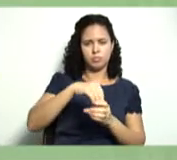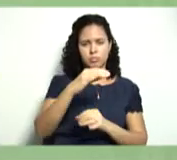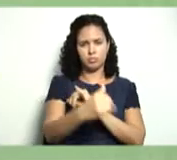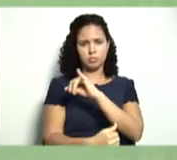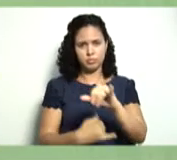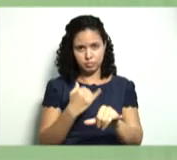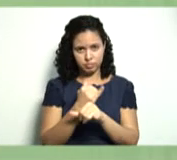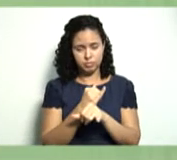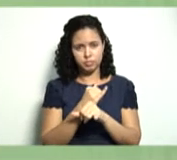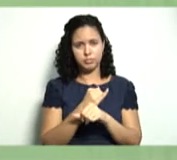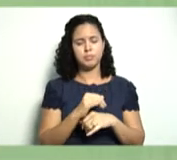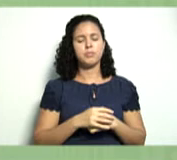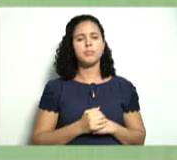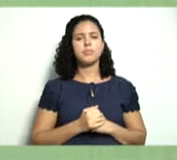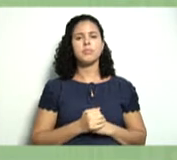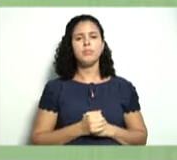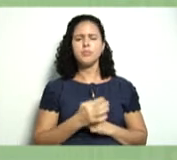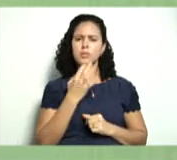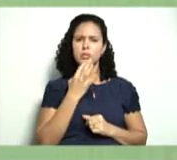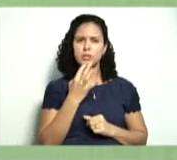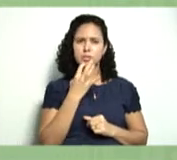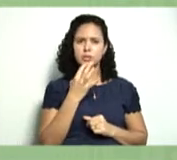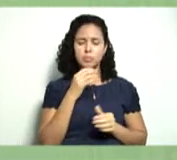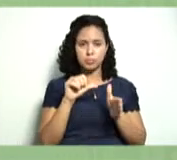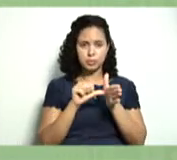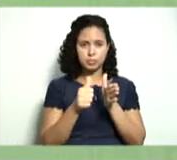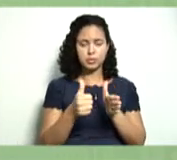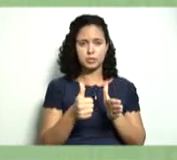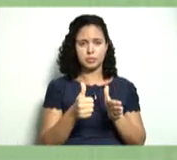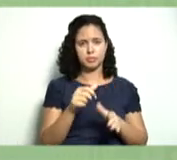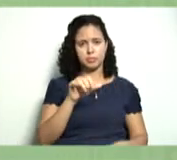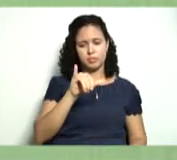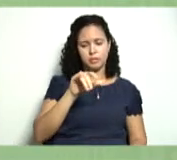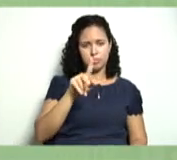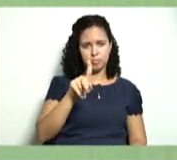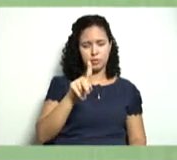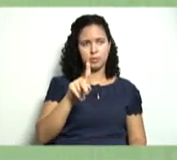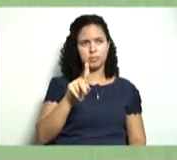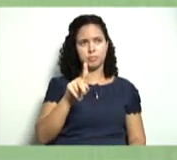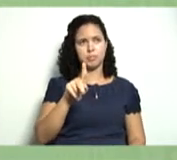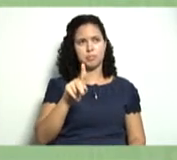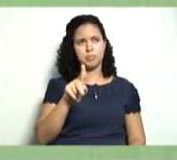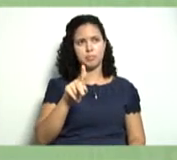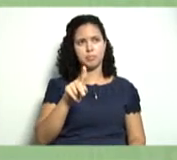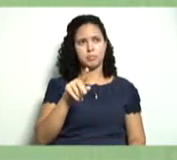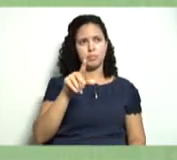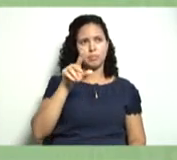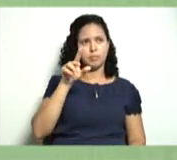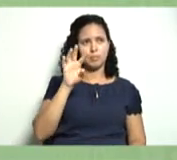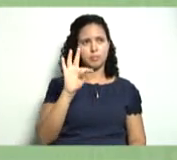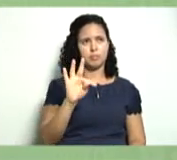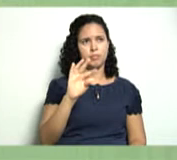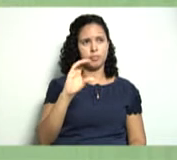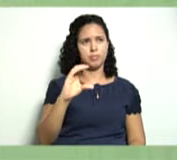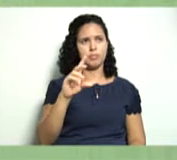com conhecer eles primeiro ip tcp rio http